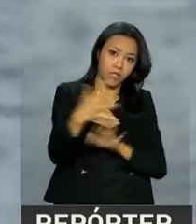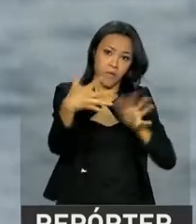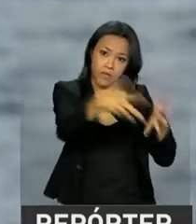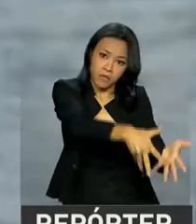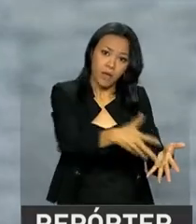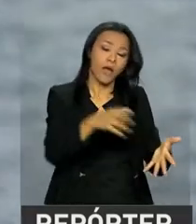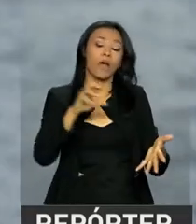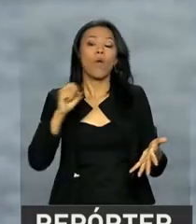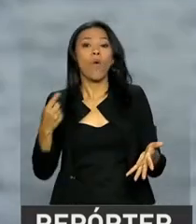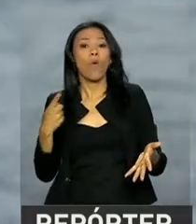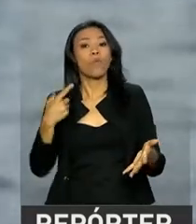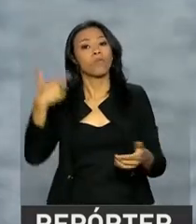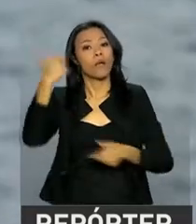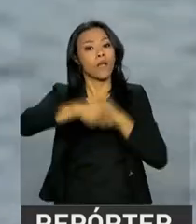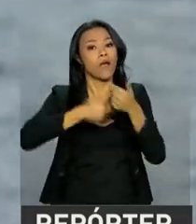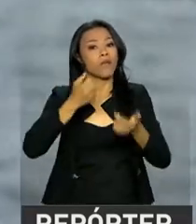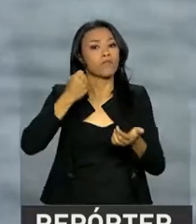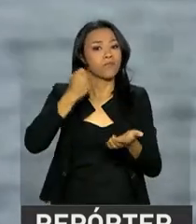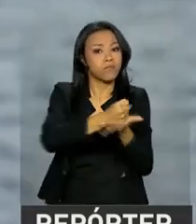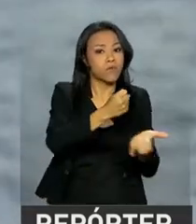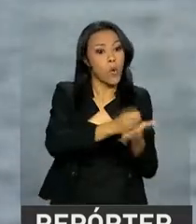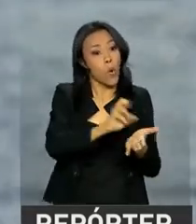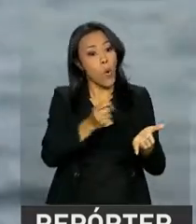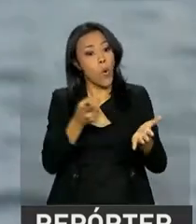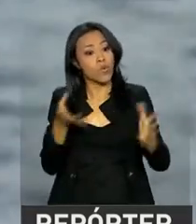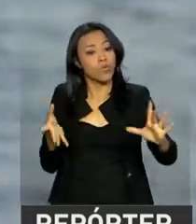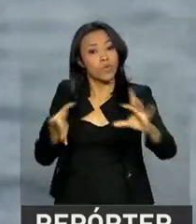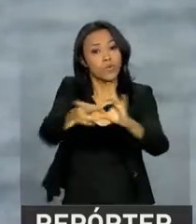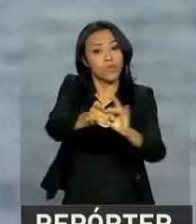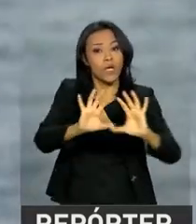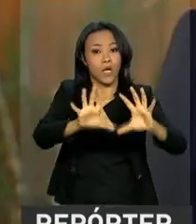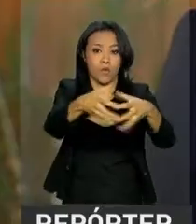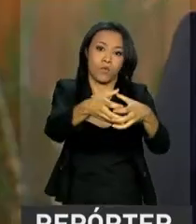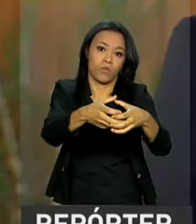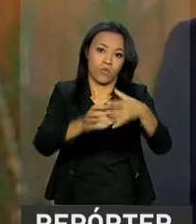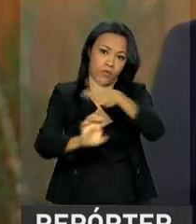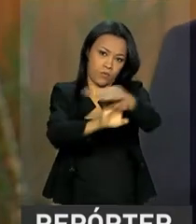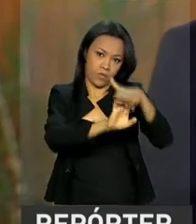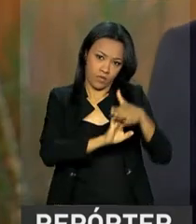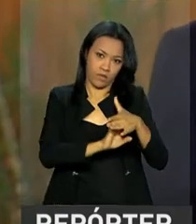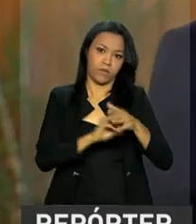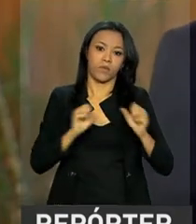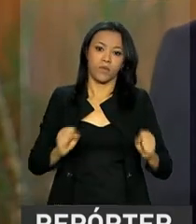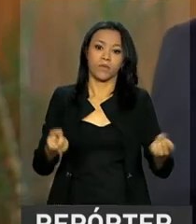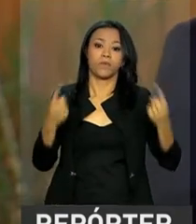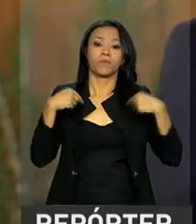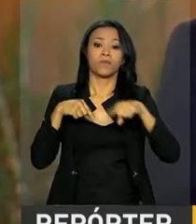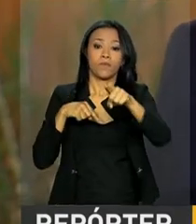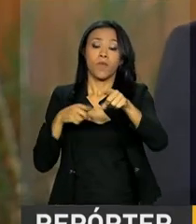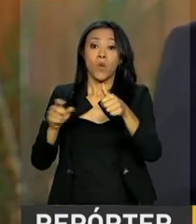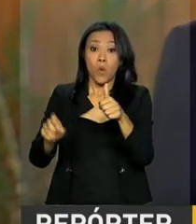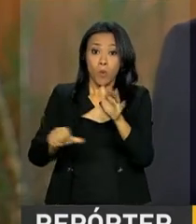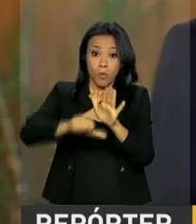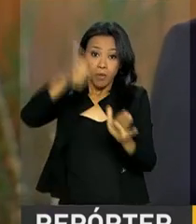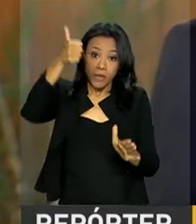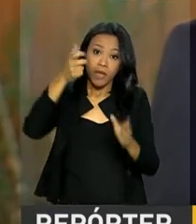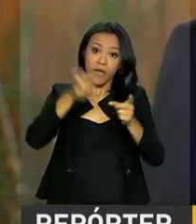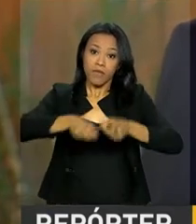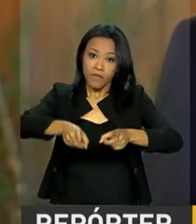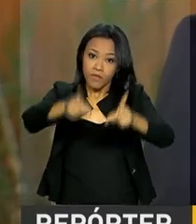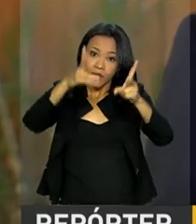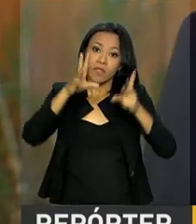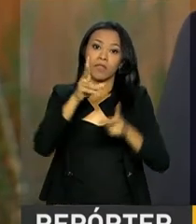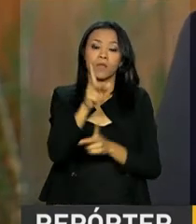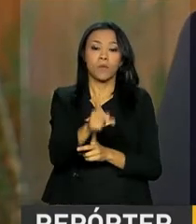participar como operadora e se associar a outros grupos. O primeiro leilão do pré-sal foi feito ainda no governo